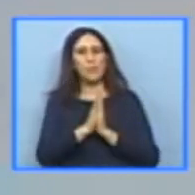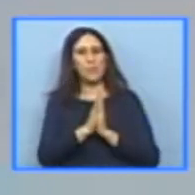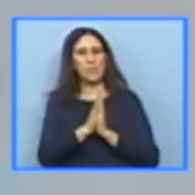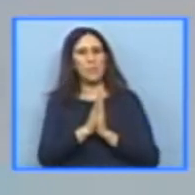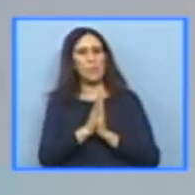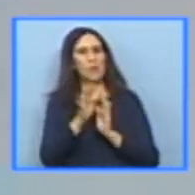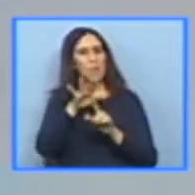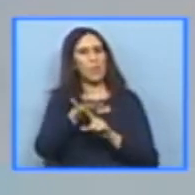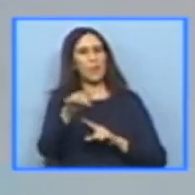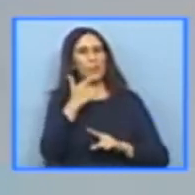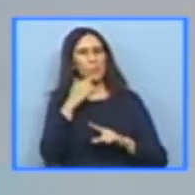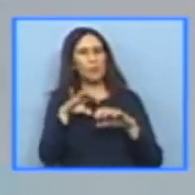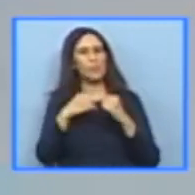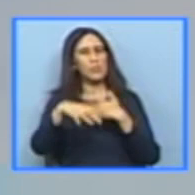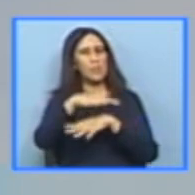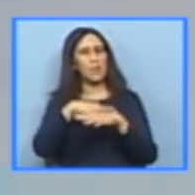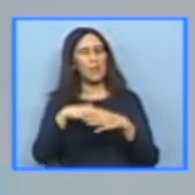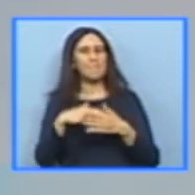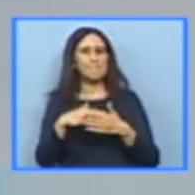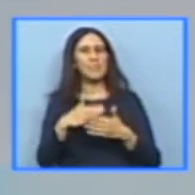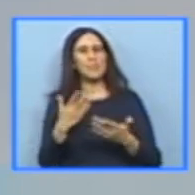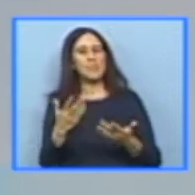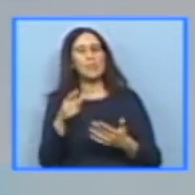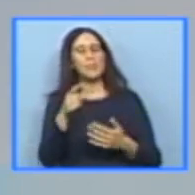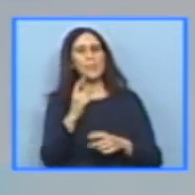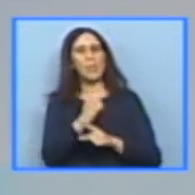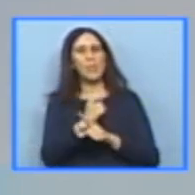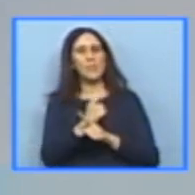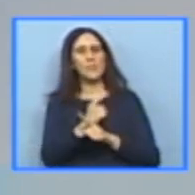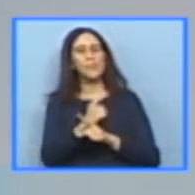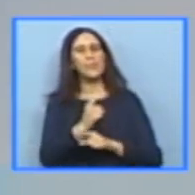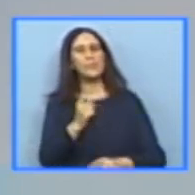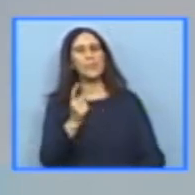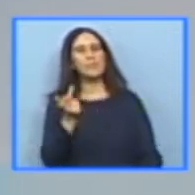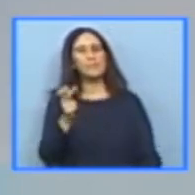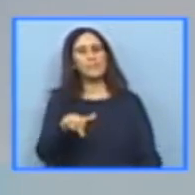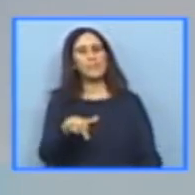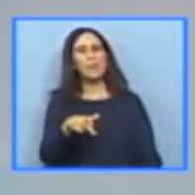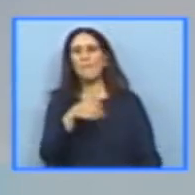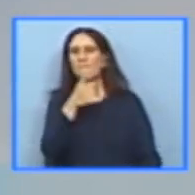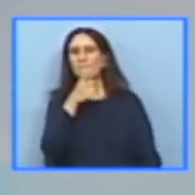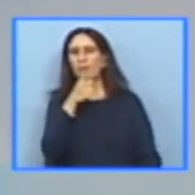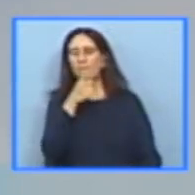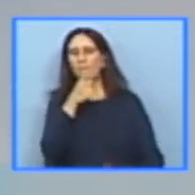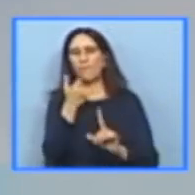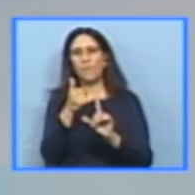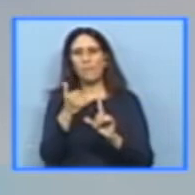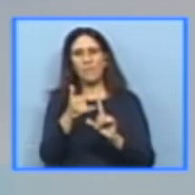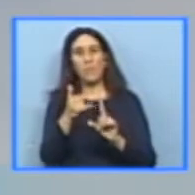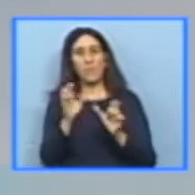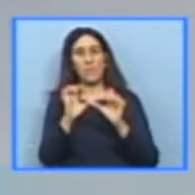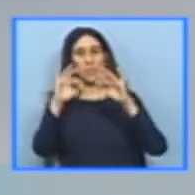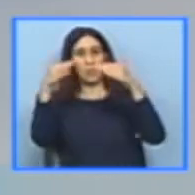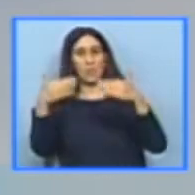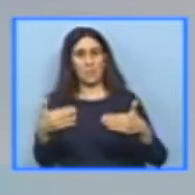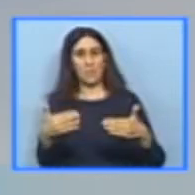muita repercussão na sociedade, que são, enfim, aquelas cenas de agressão que depois, através da internet,